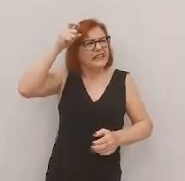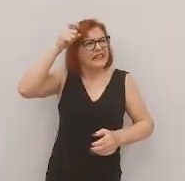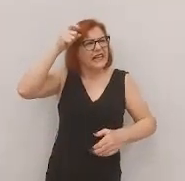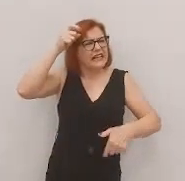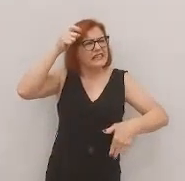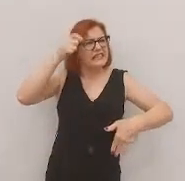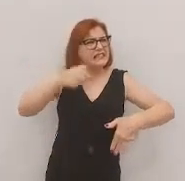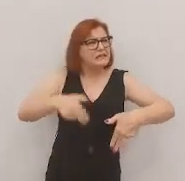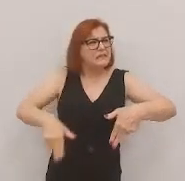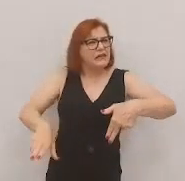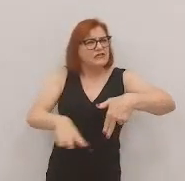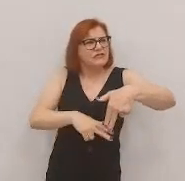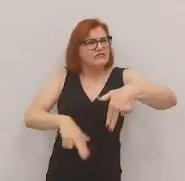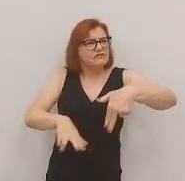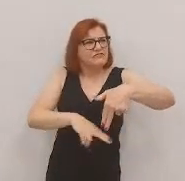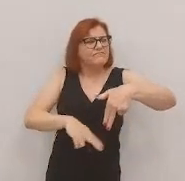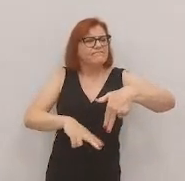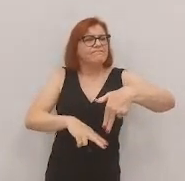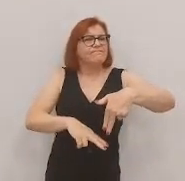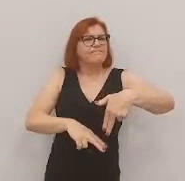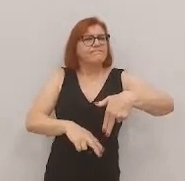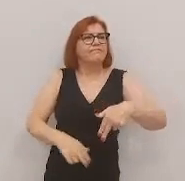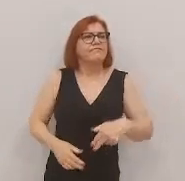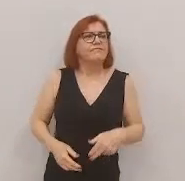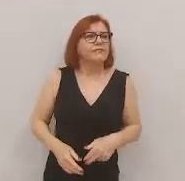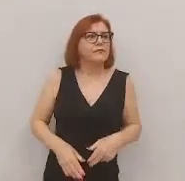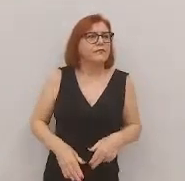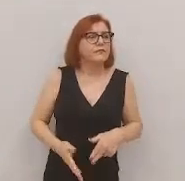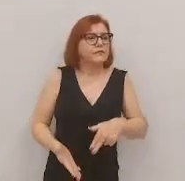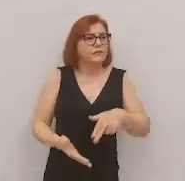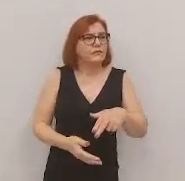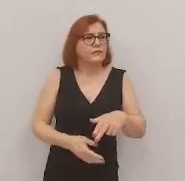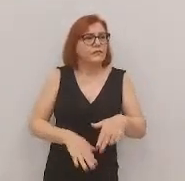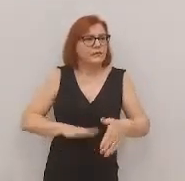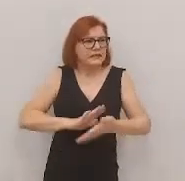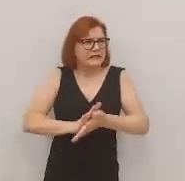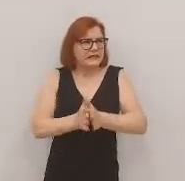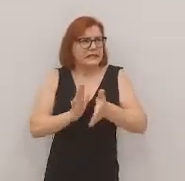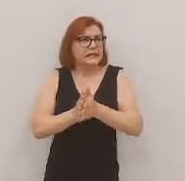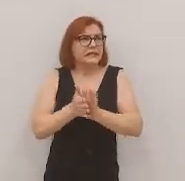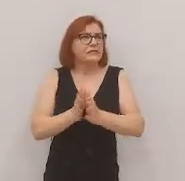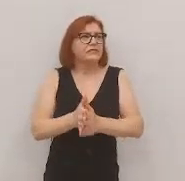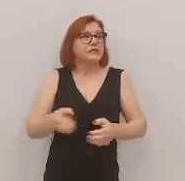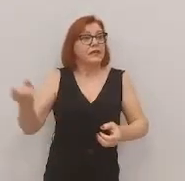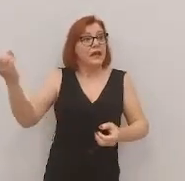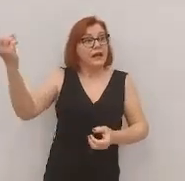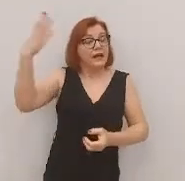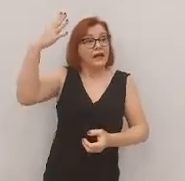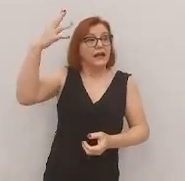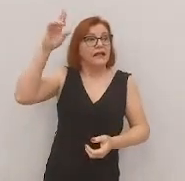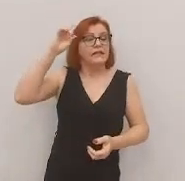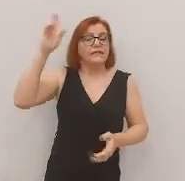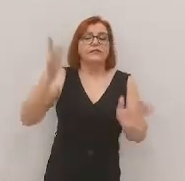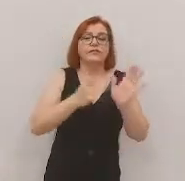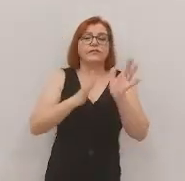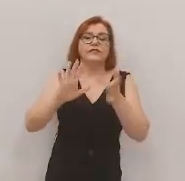Satanás debaixo dos vossos pés. A graça de nosso Senhor Jesus Cristo